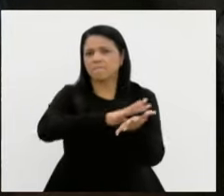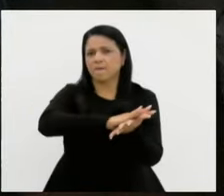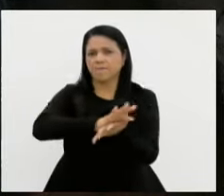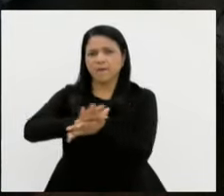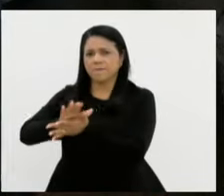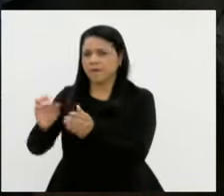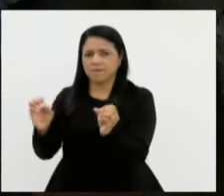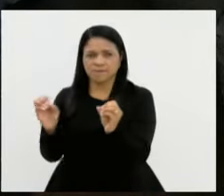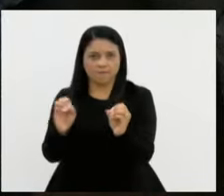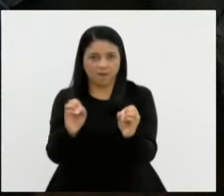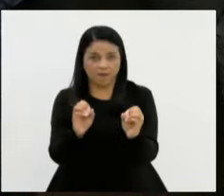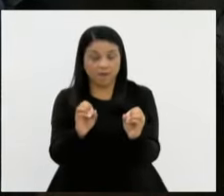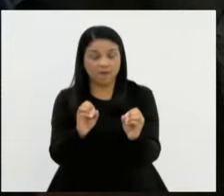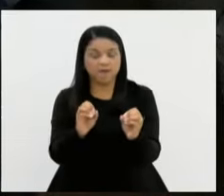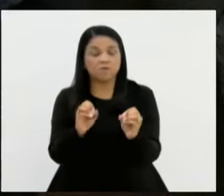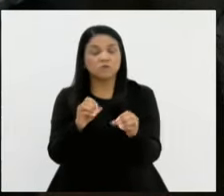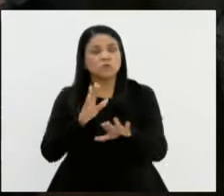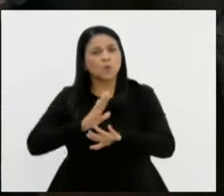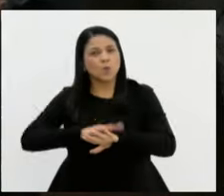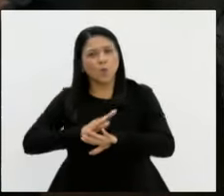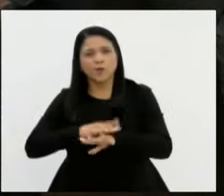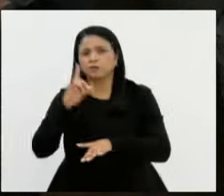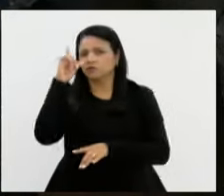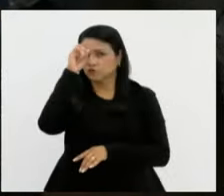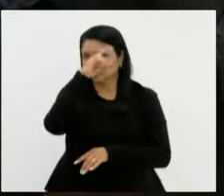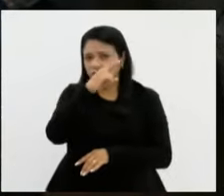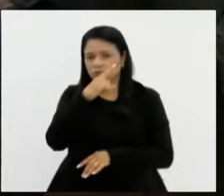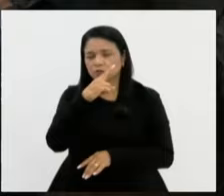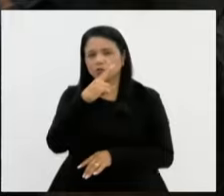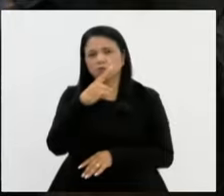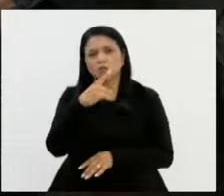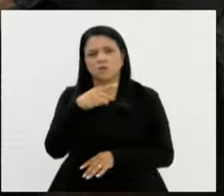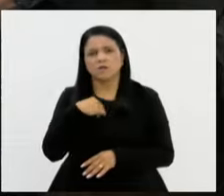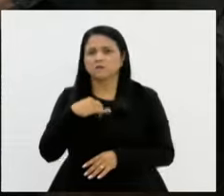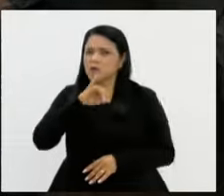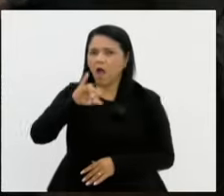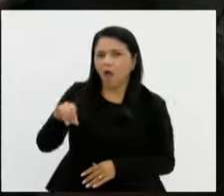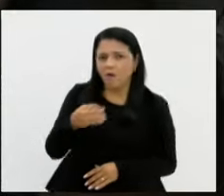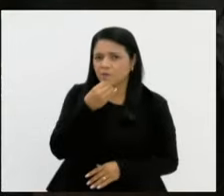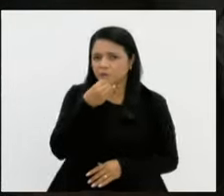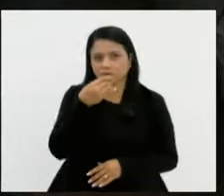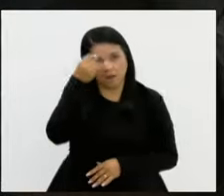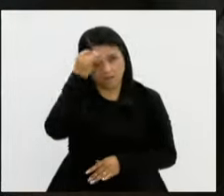querer, numa situação tão dolorosa, querer tirar algum proveito disso.